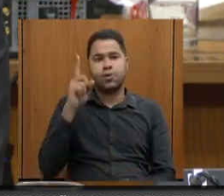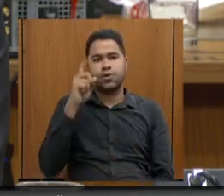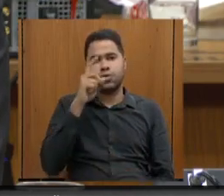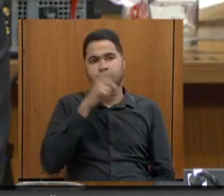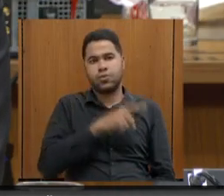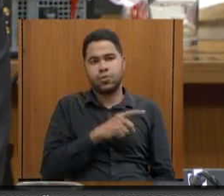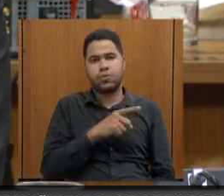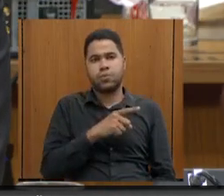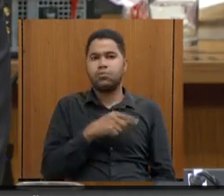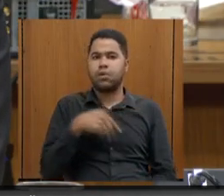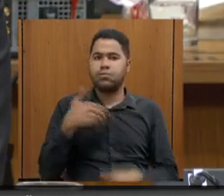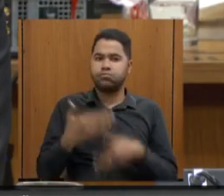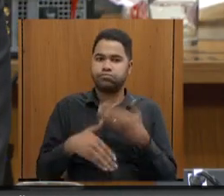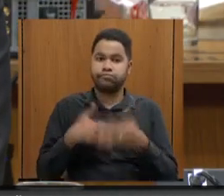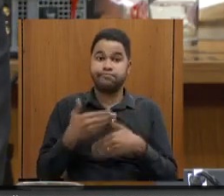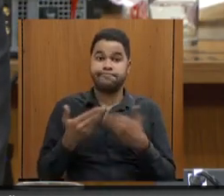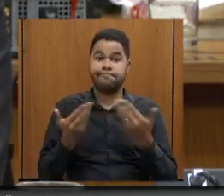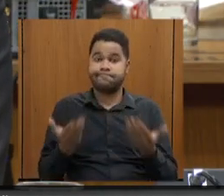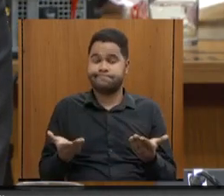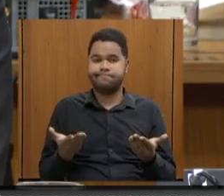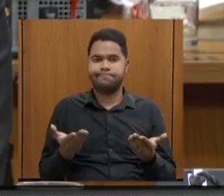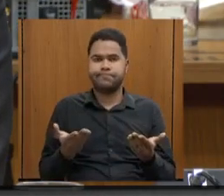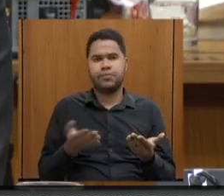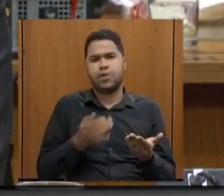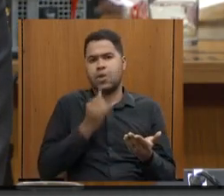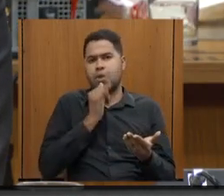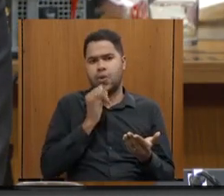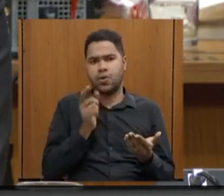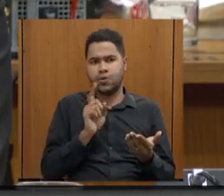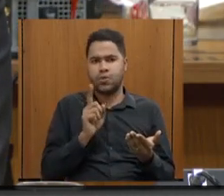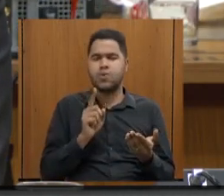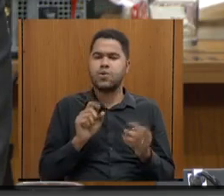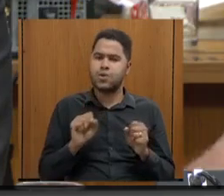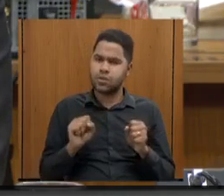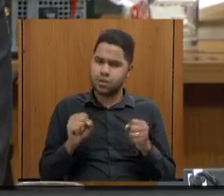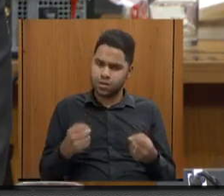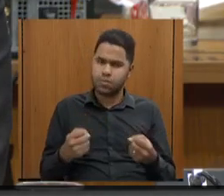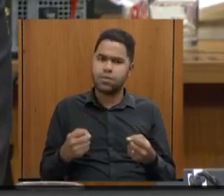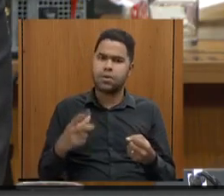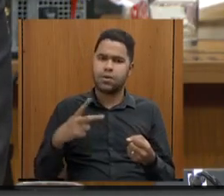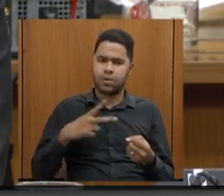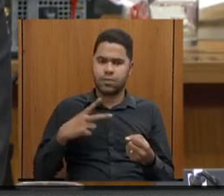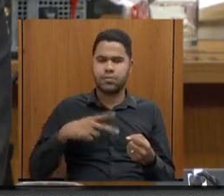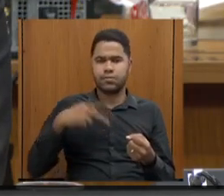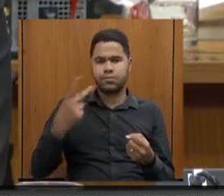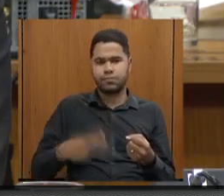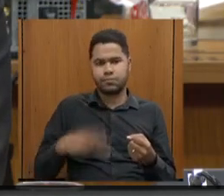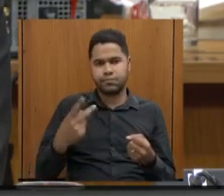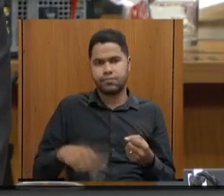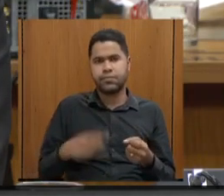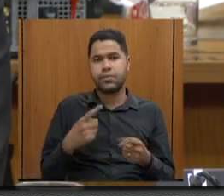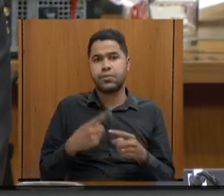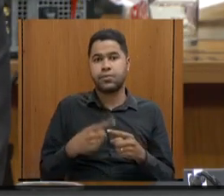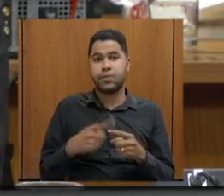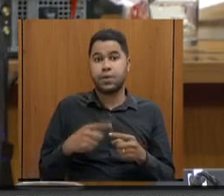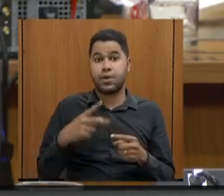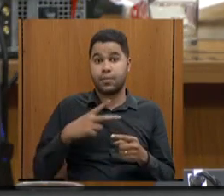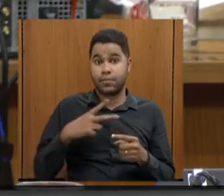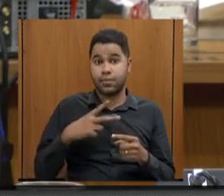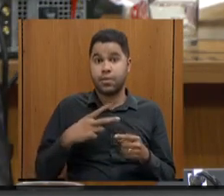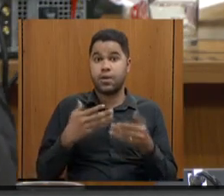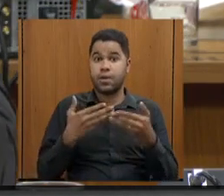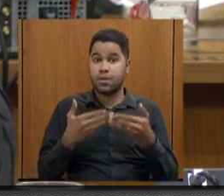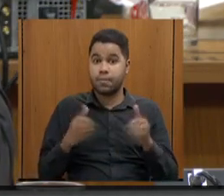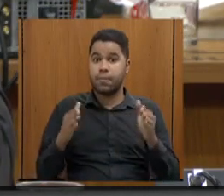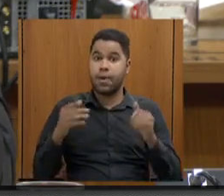dificuldades Inovar em crescerem então não à toa a gente defende tanto a privatização aqui né porque a privatização